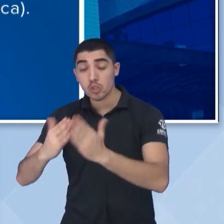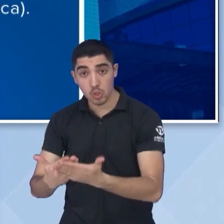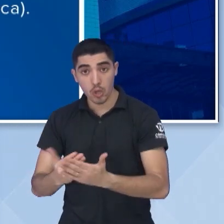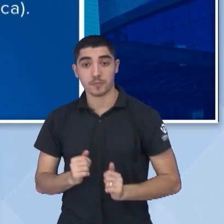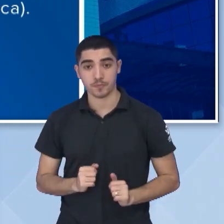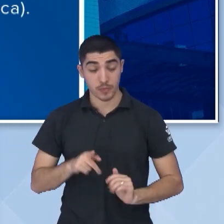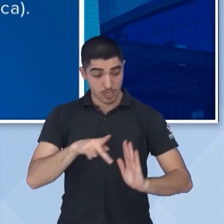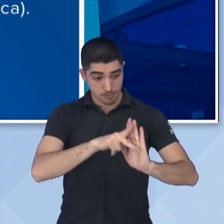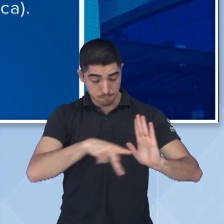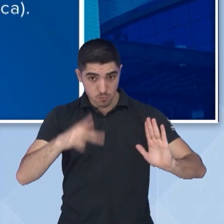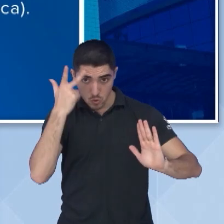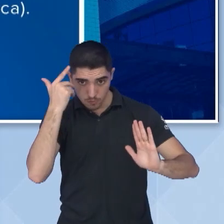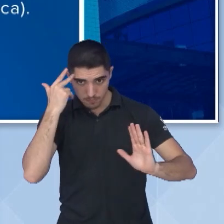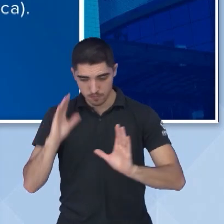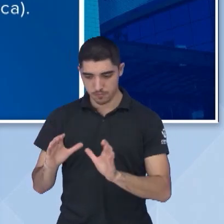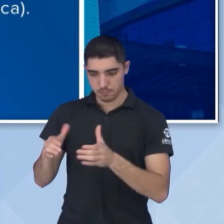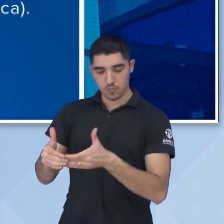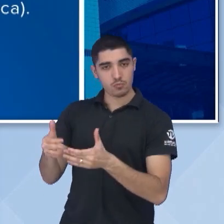Comissão de Justiça.